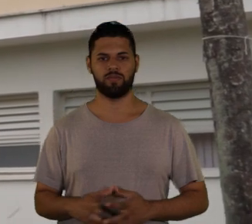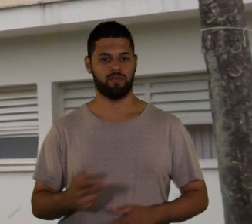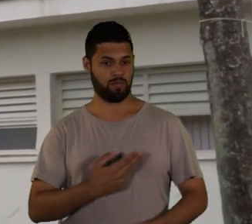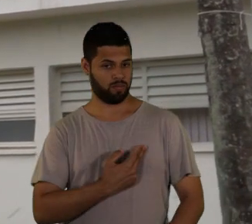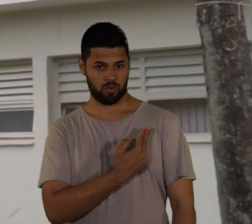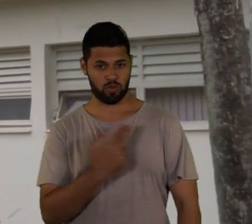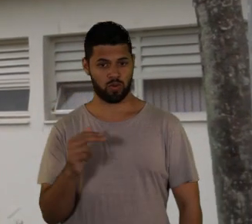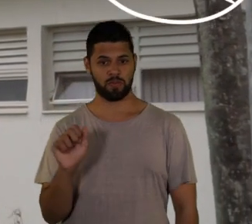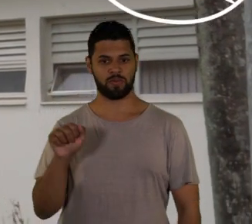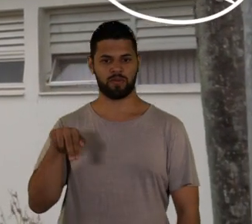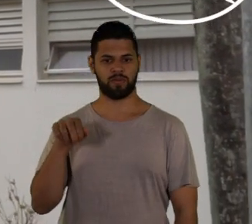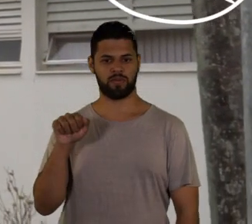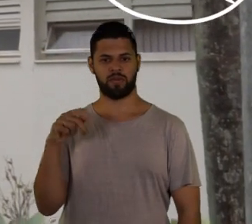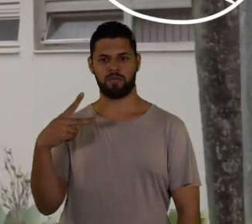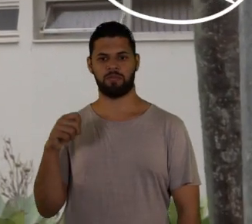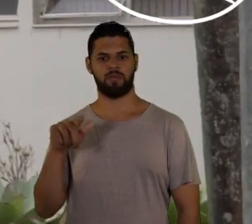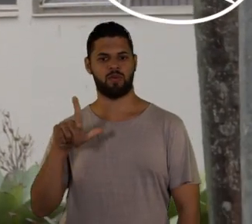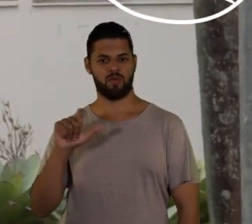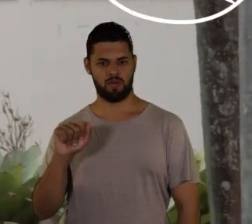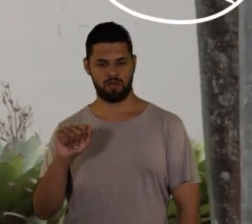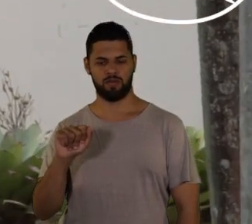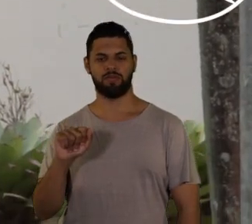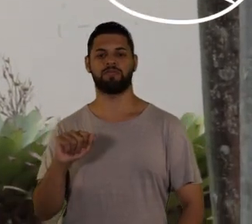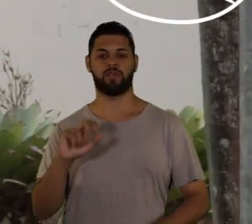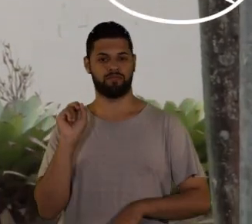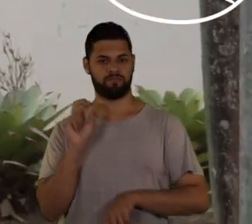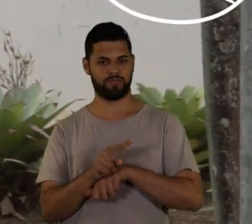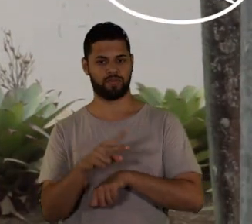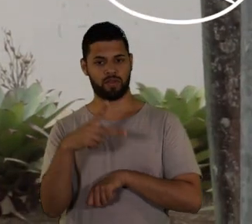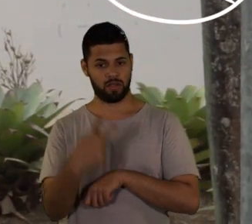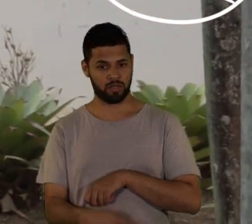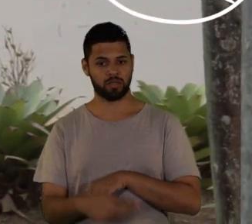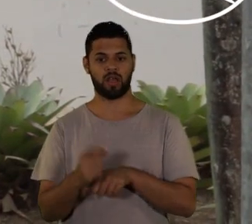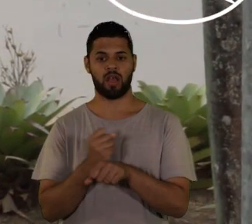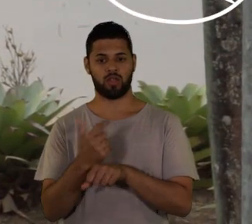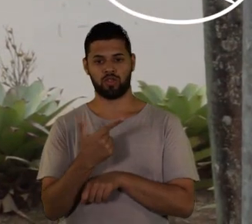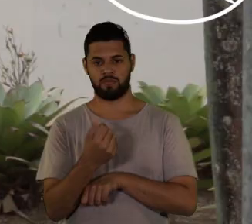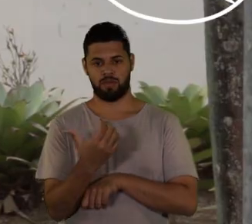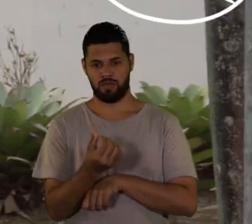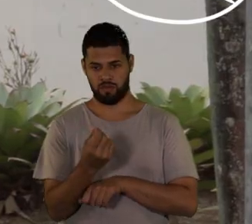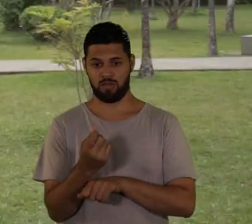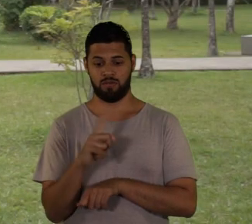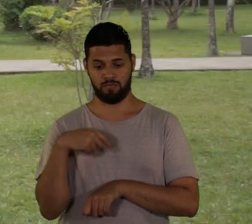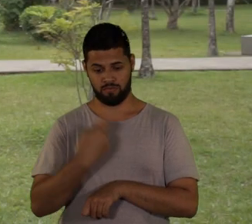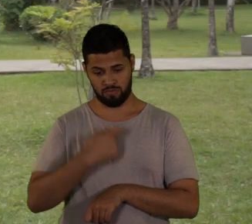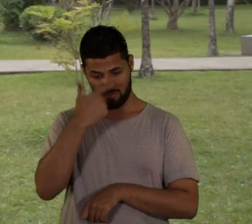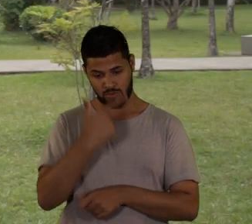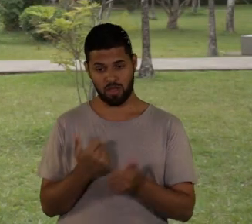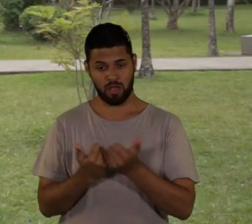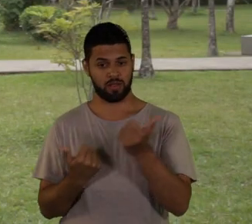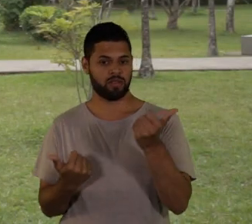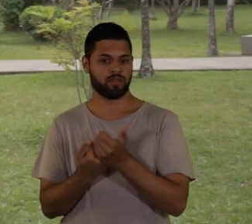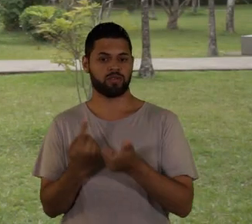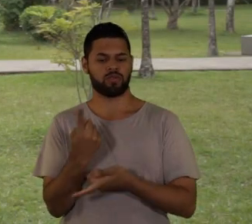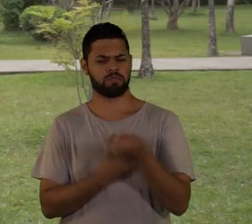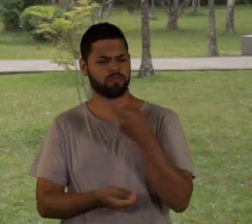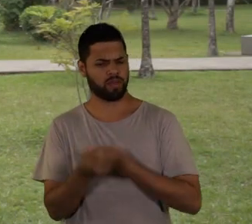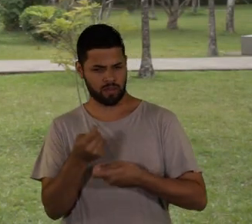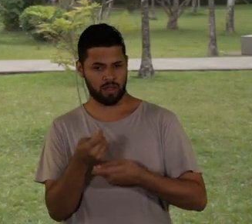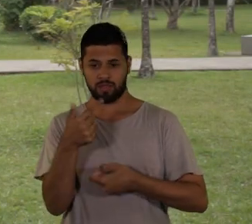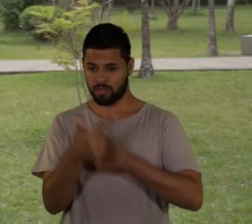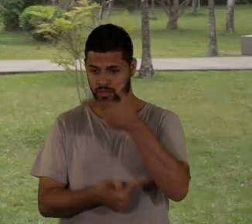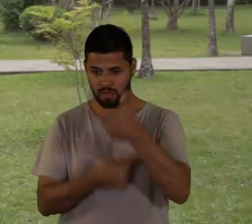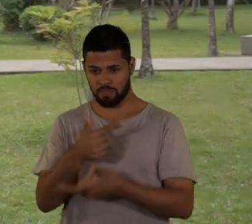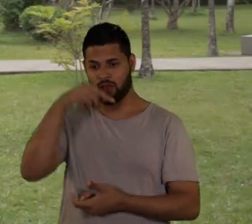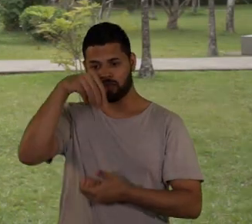Eu sou Ana Paula, eu estou na universidade desde 2016 e eu sou assistente de administração. Eu trabalho na diretoria de avaliação institucional.